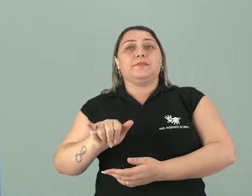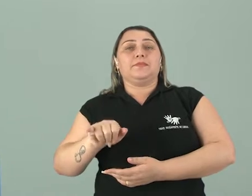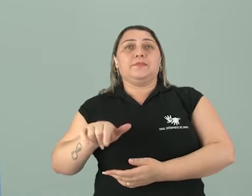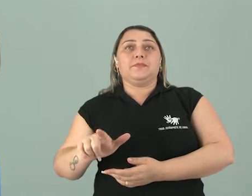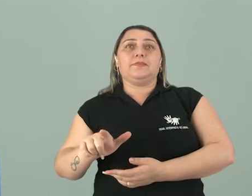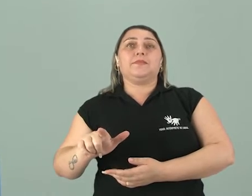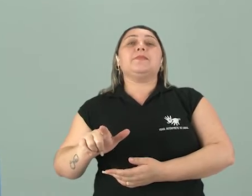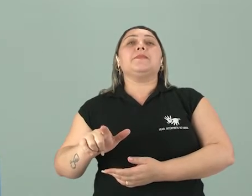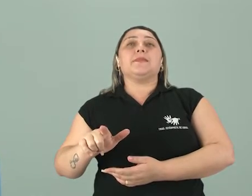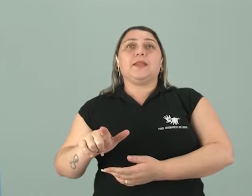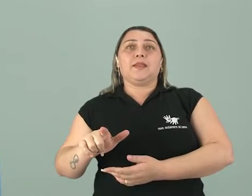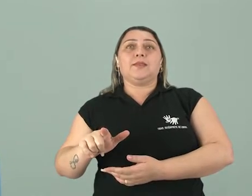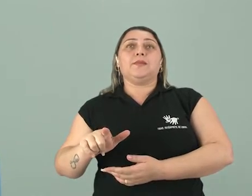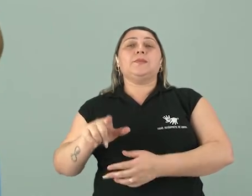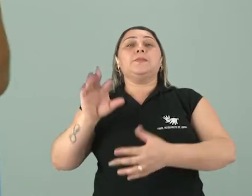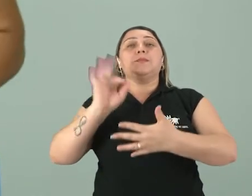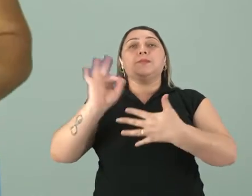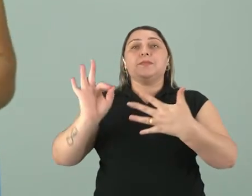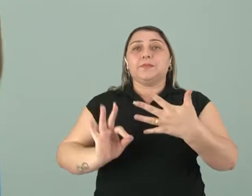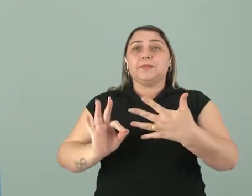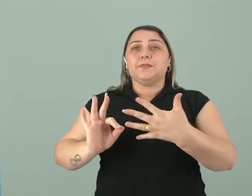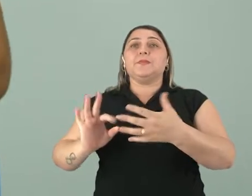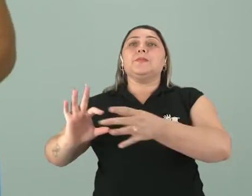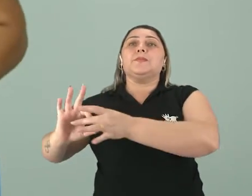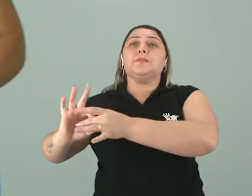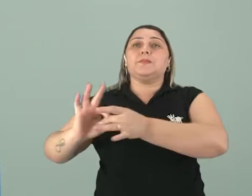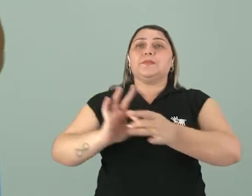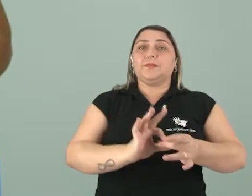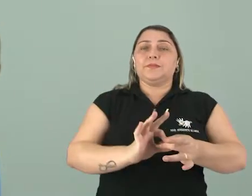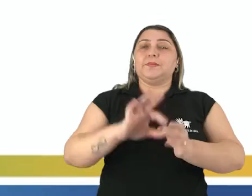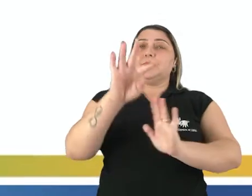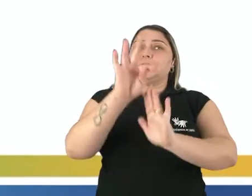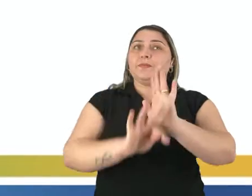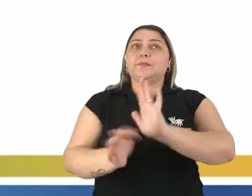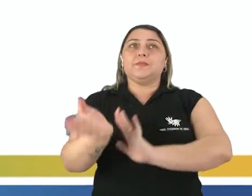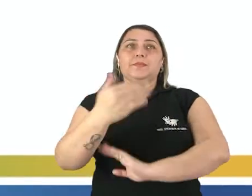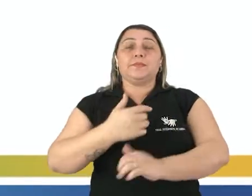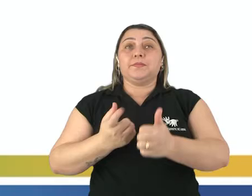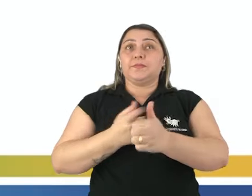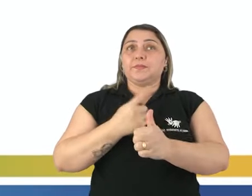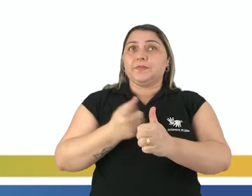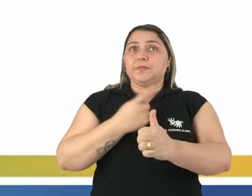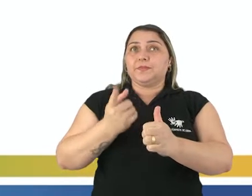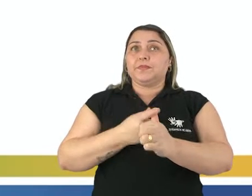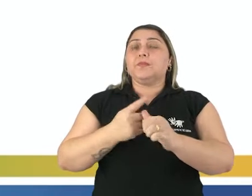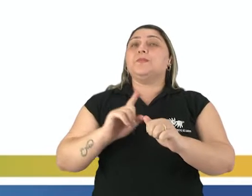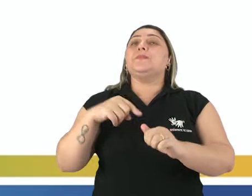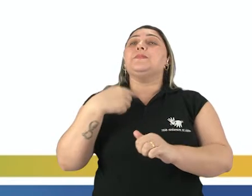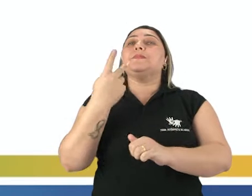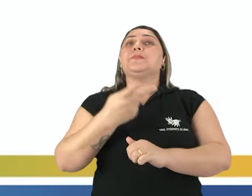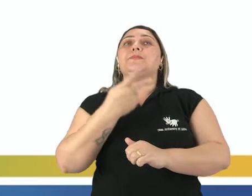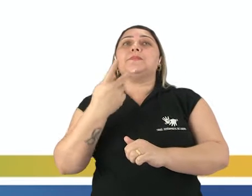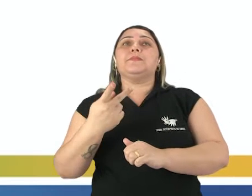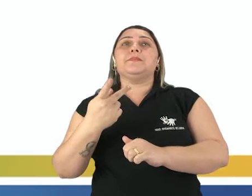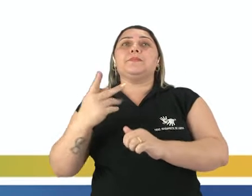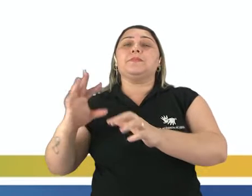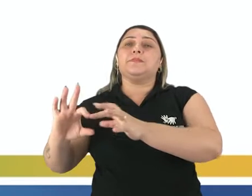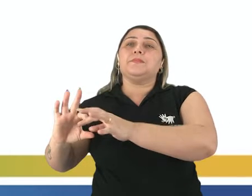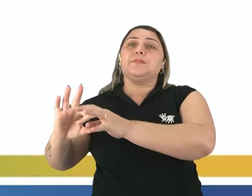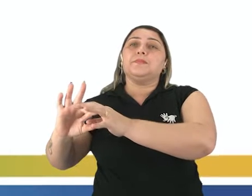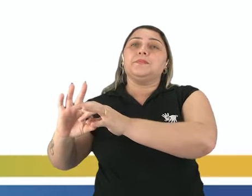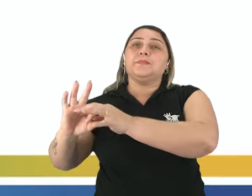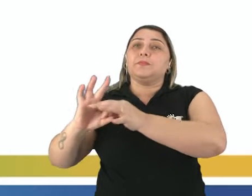são os conectivos como elementos de coesão textual. Vamos lá? Primeiramente, quando nós falamos em